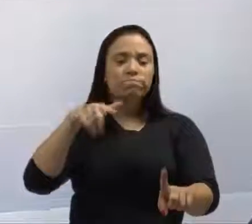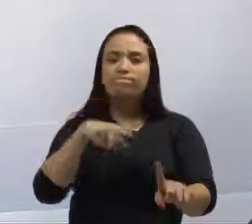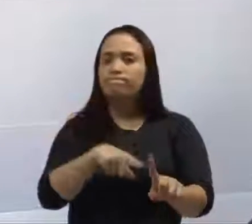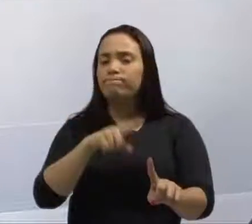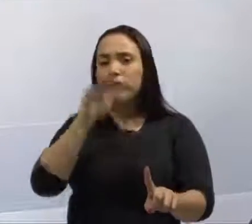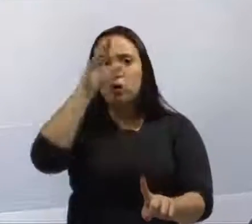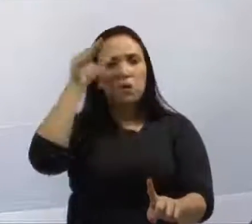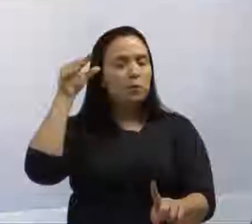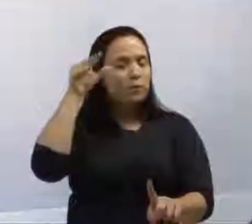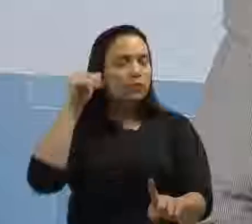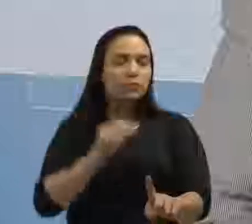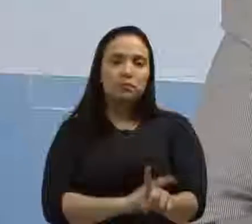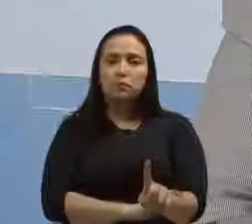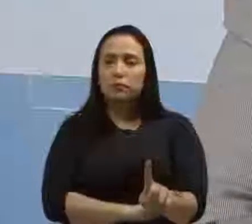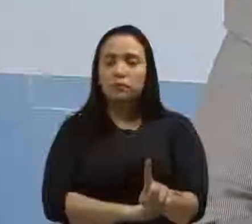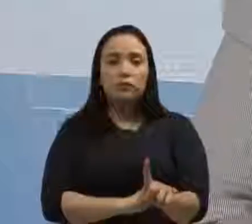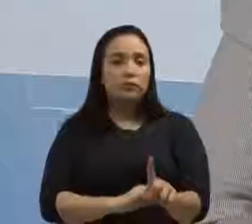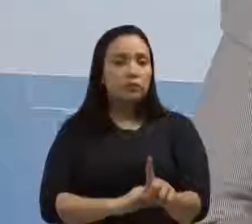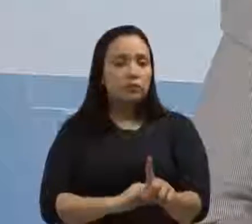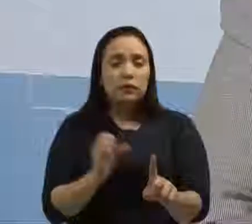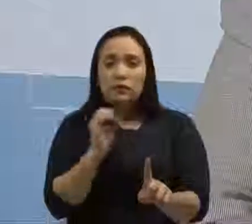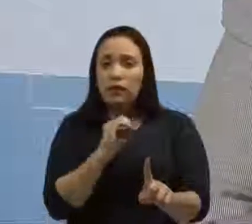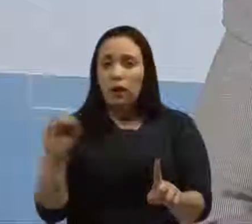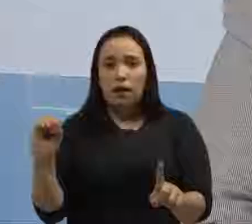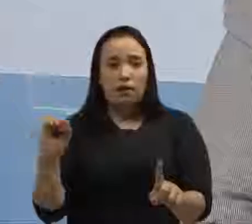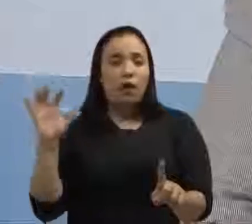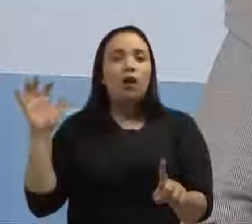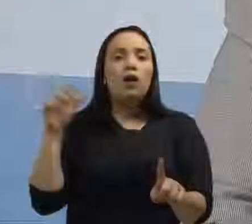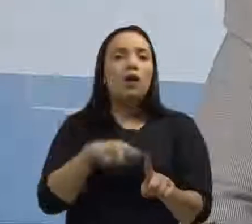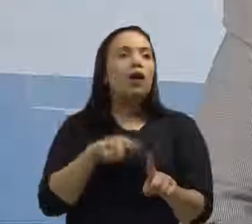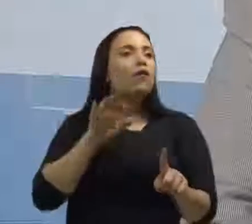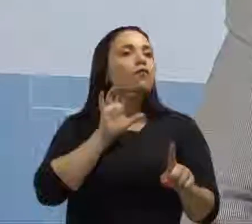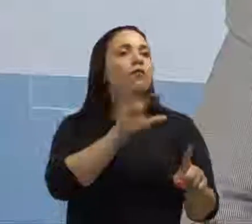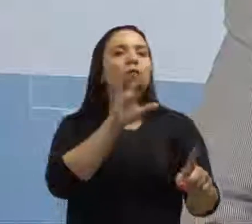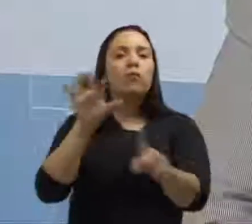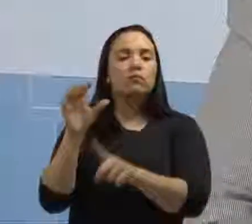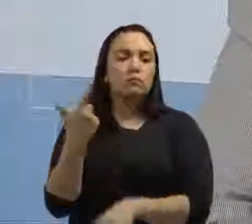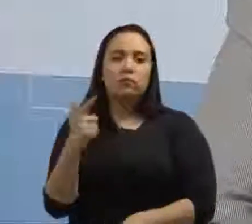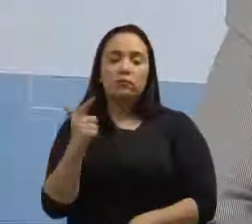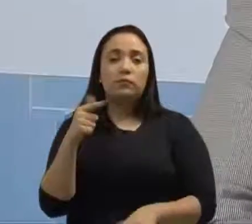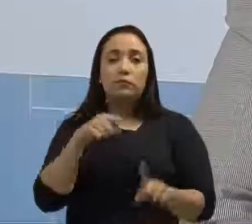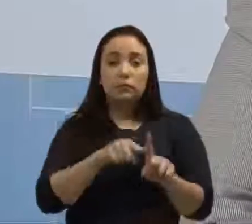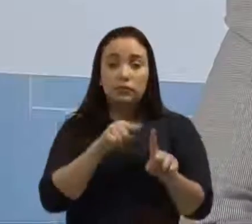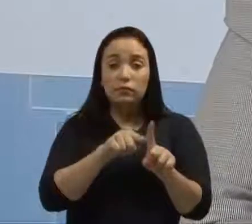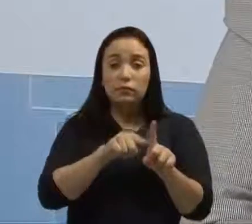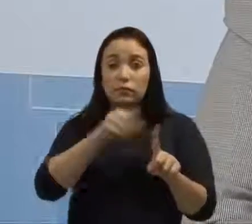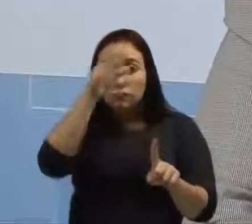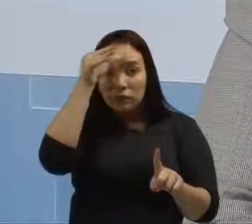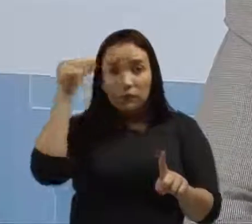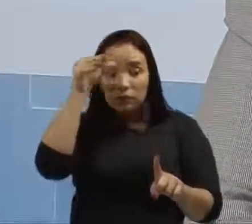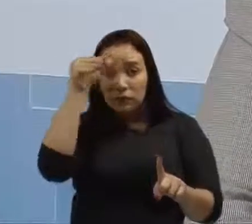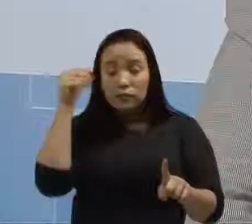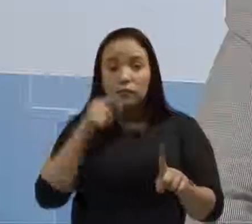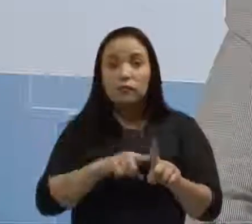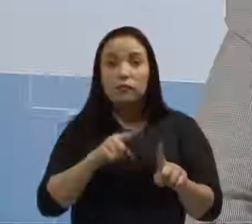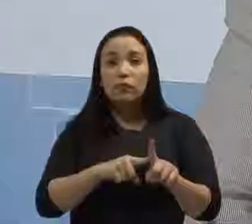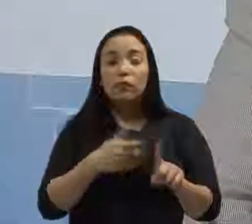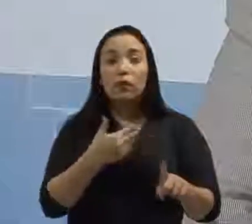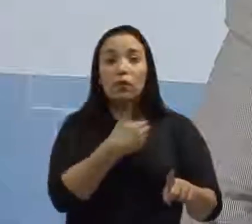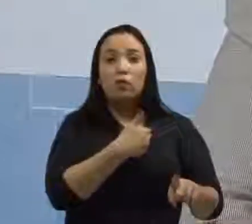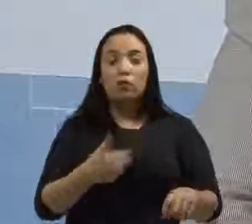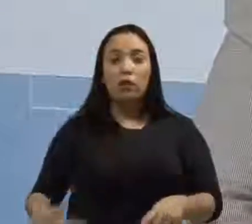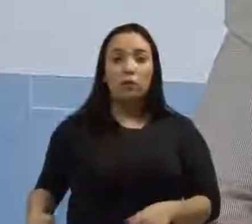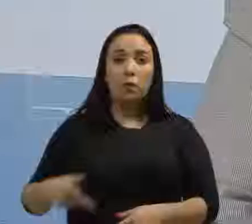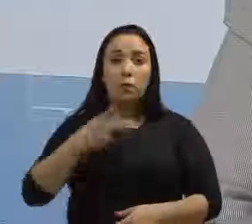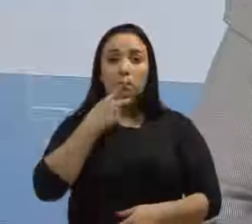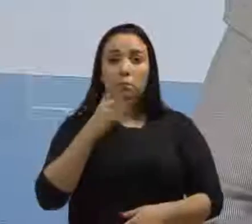influência. Diga aí. Nenhum. Zero. Olha aqui pro meu. Zero. A influência é zero. O governador Camilo Santana, apesar de ser o